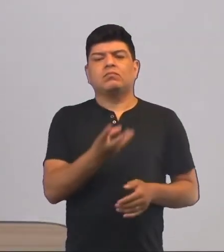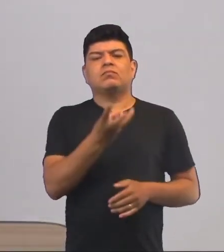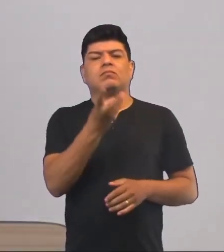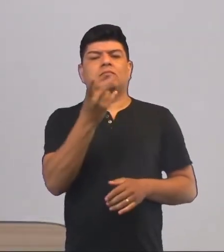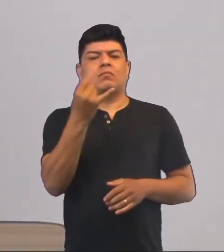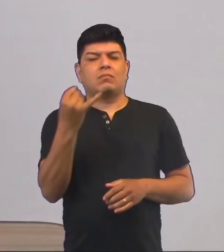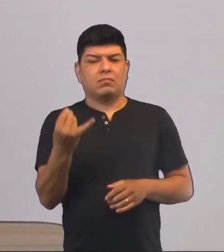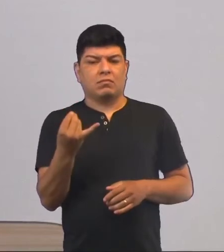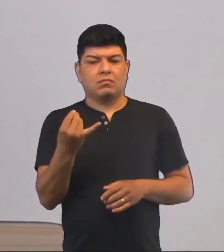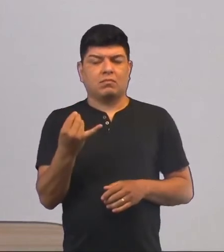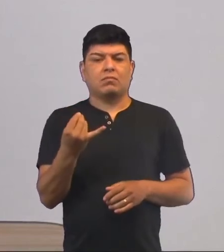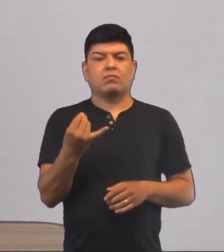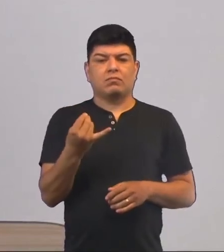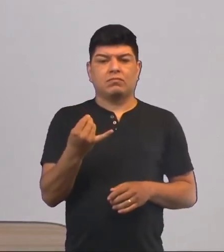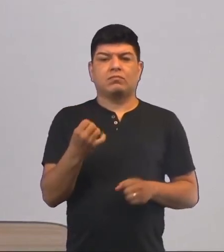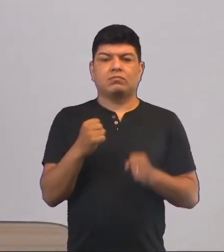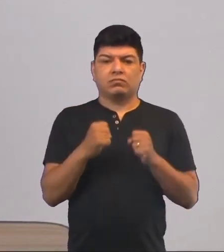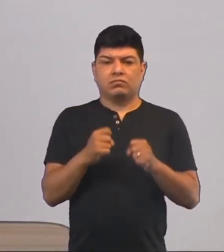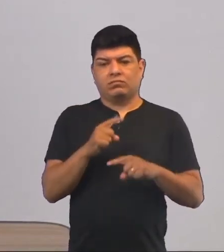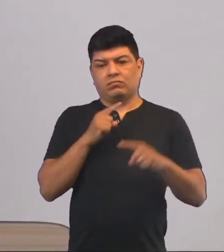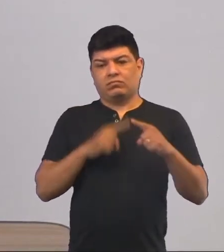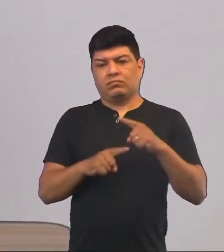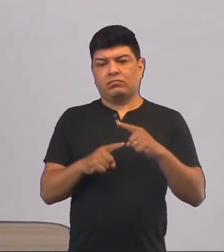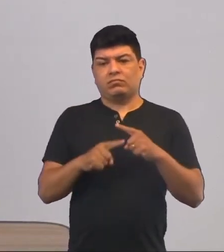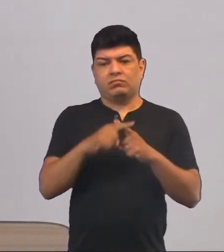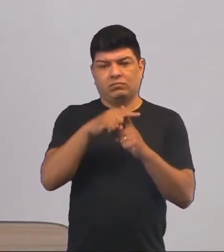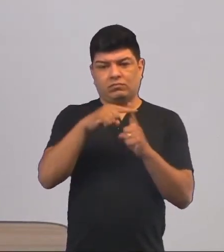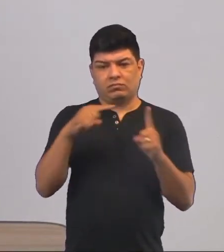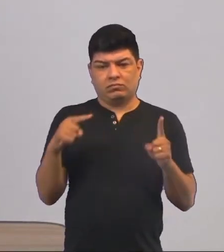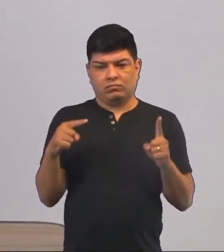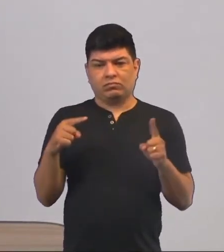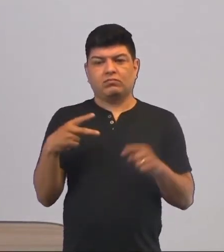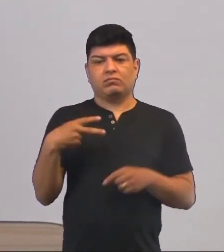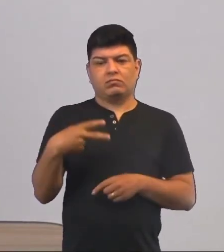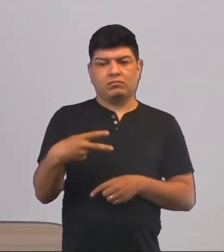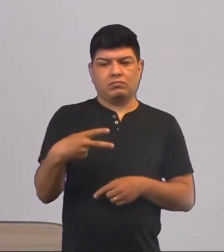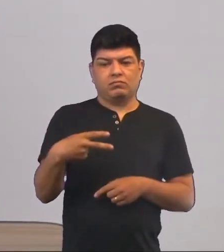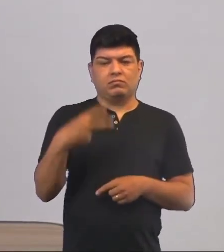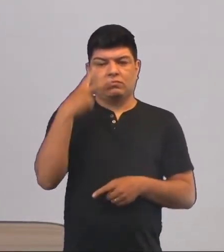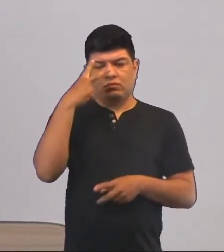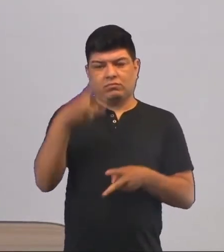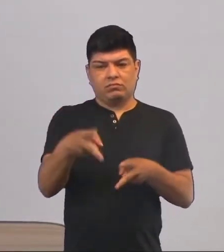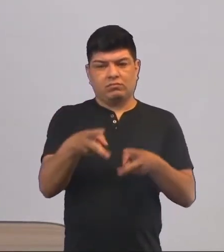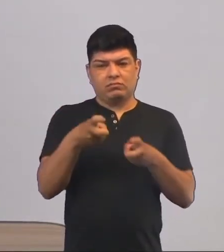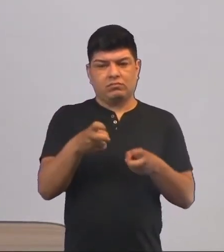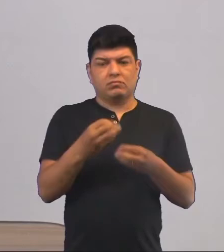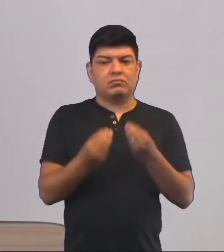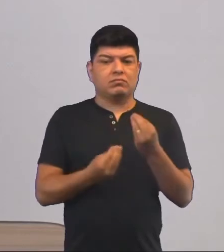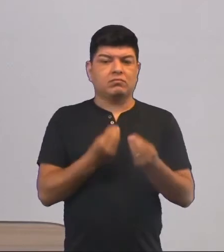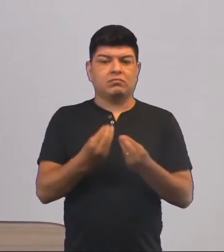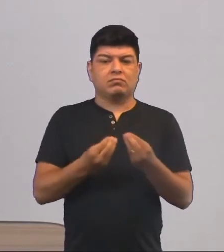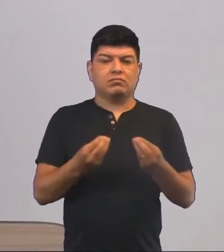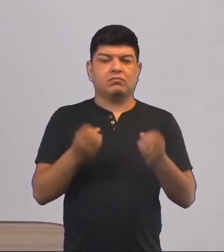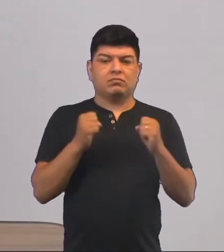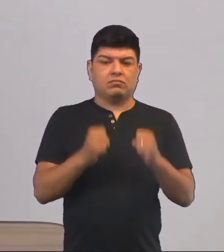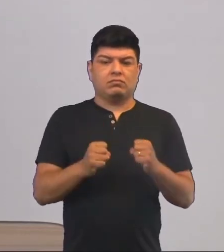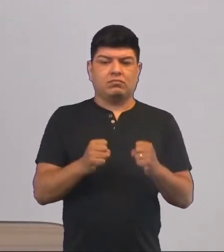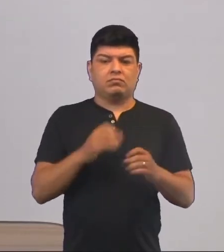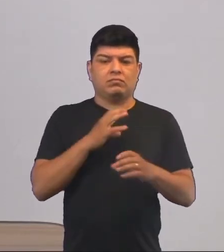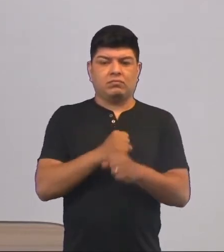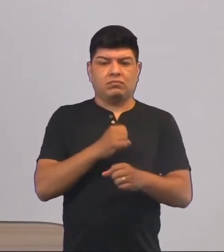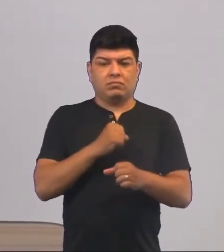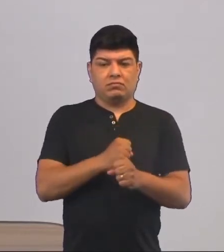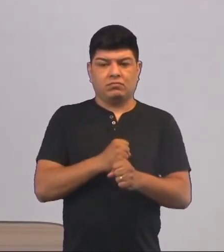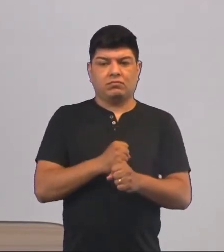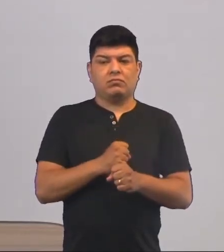contar lá quantos quadradinhos e dividir pela metade por 2, já identifiquei. Como eu posso fazer logo o